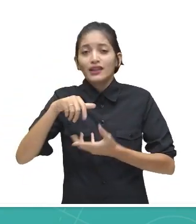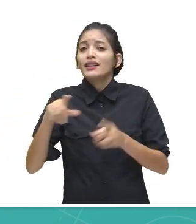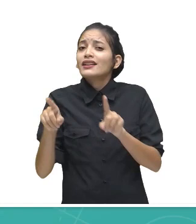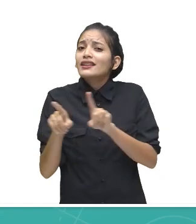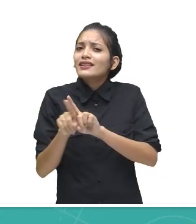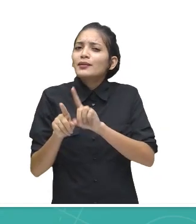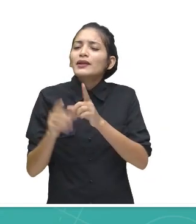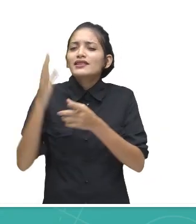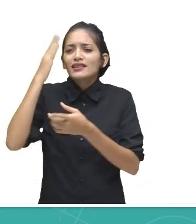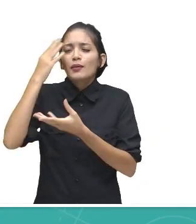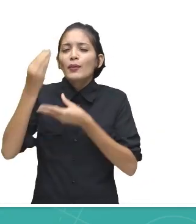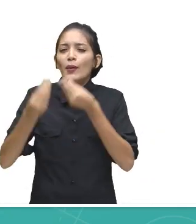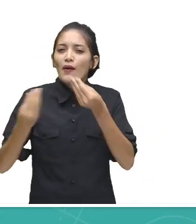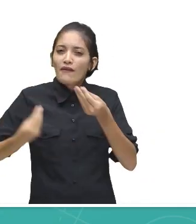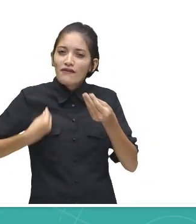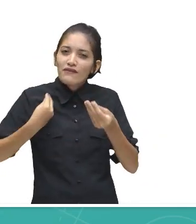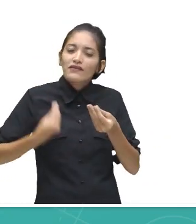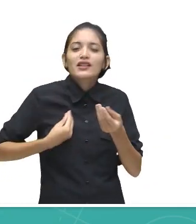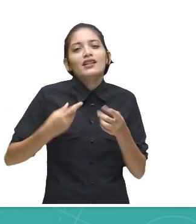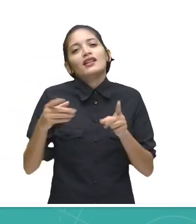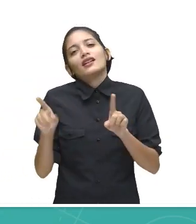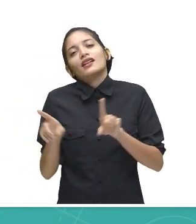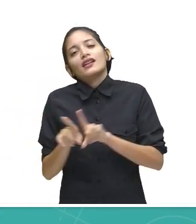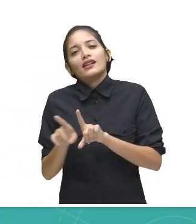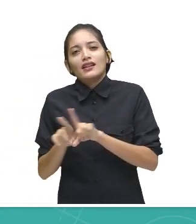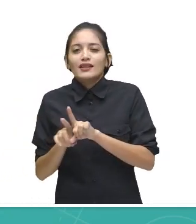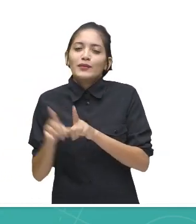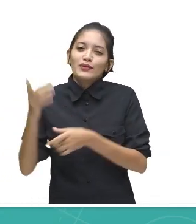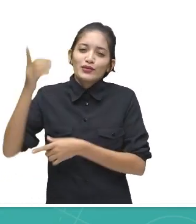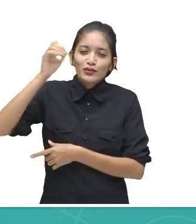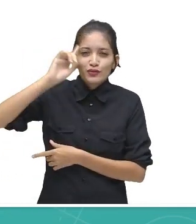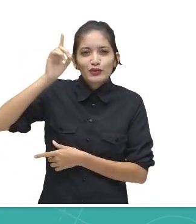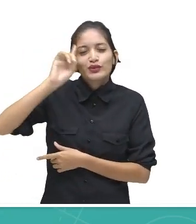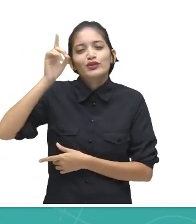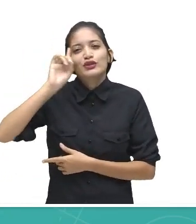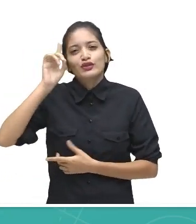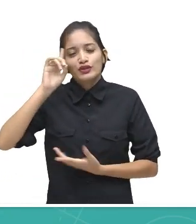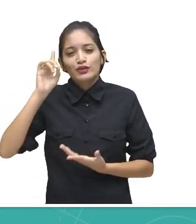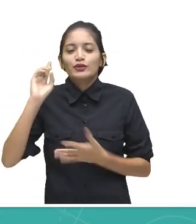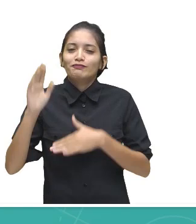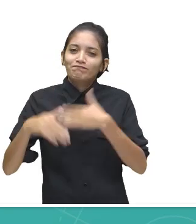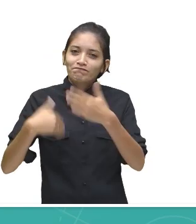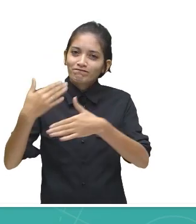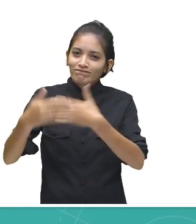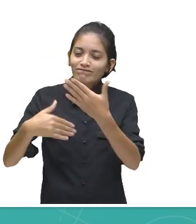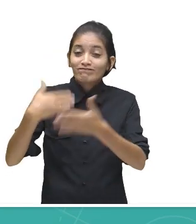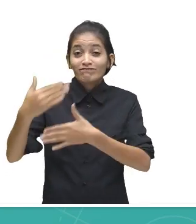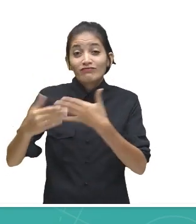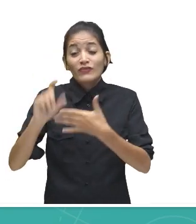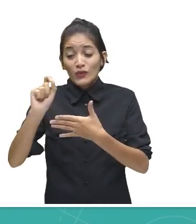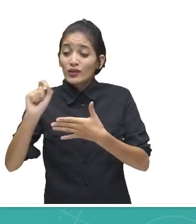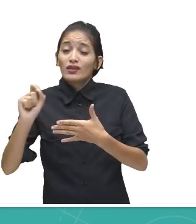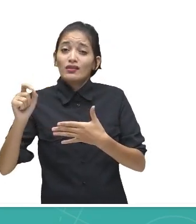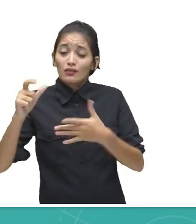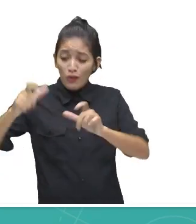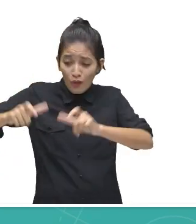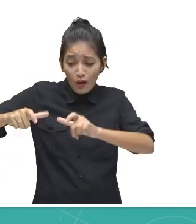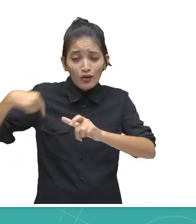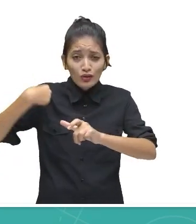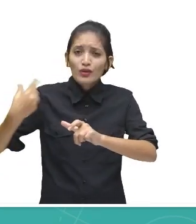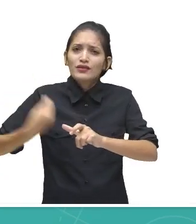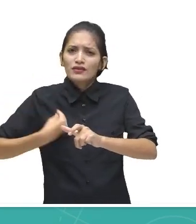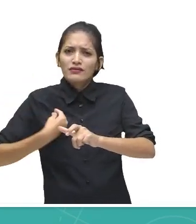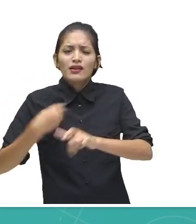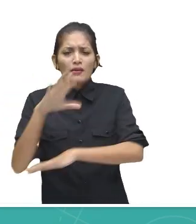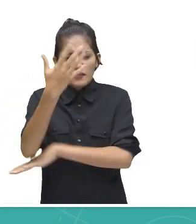muito bem como é a nossa vida aí, como é o nosso dia a dia, como é o ponto onde a gente vive, A